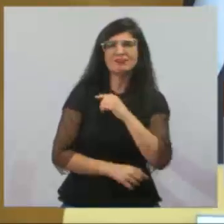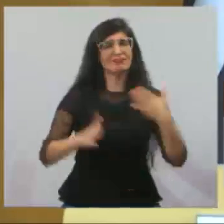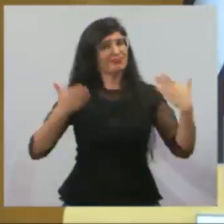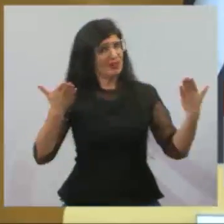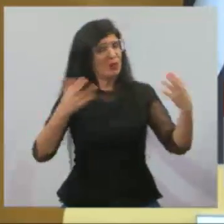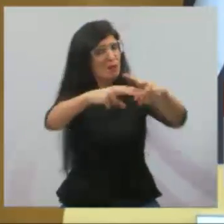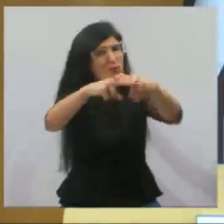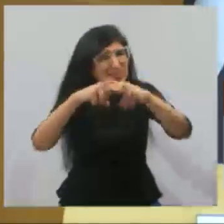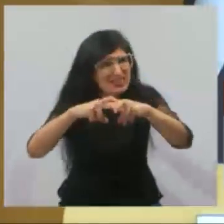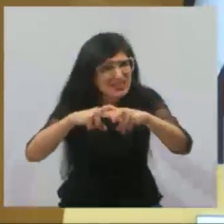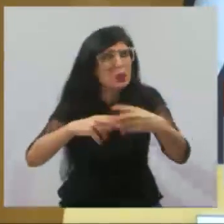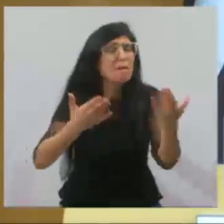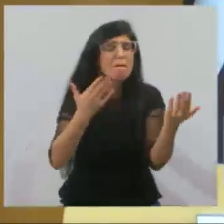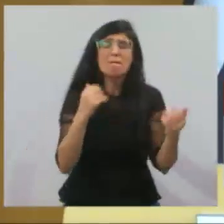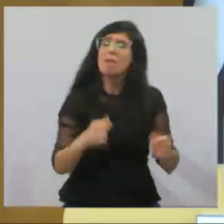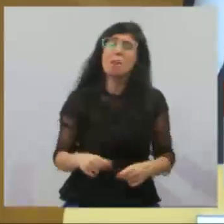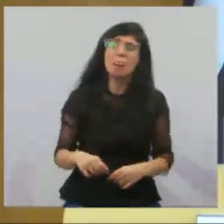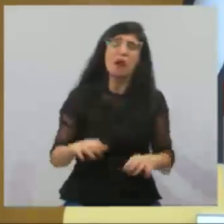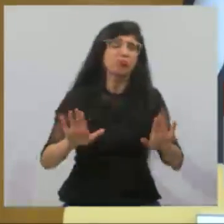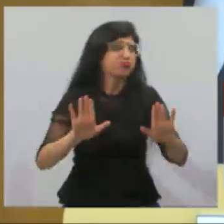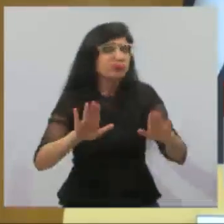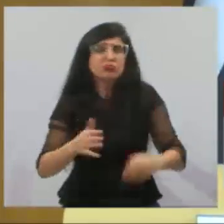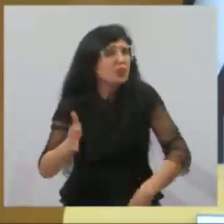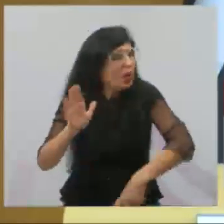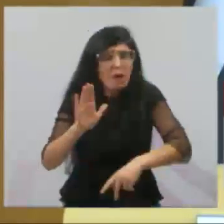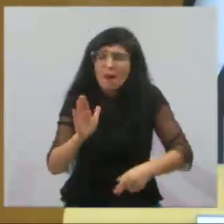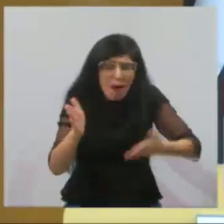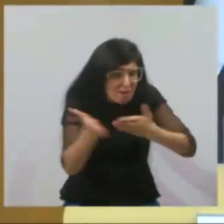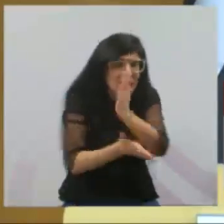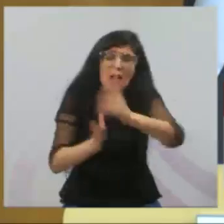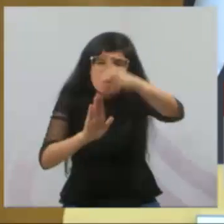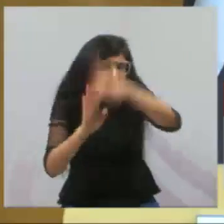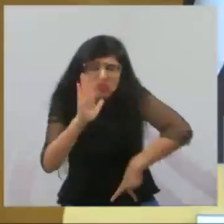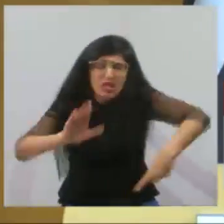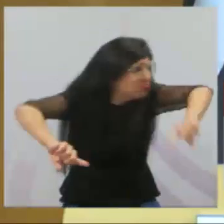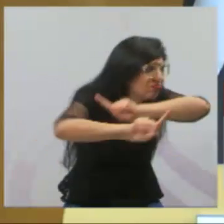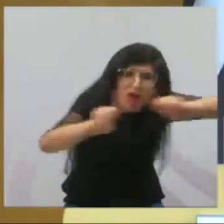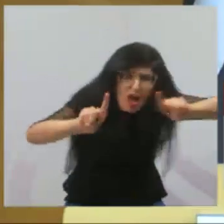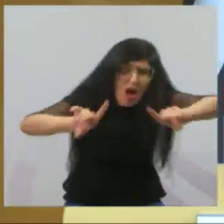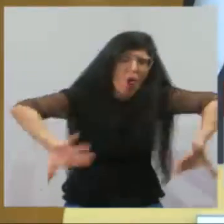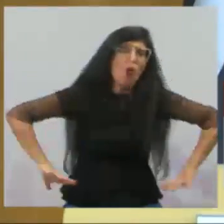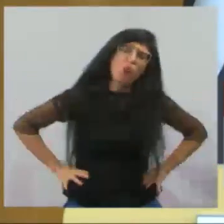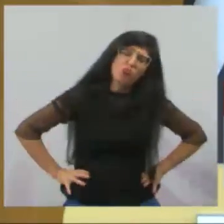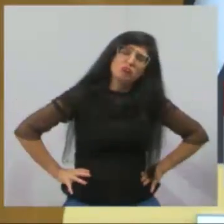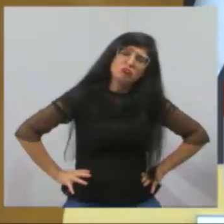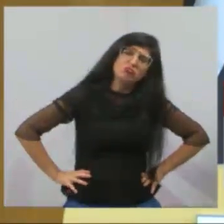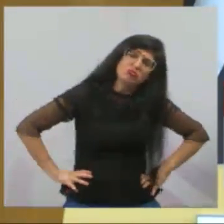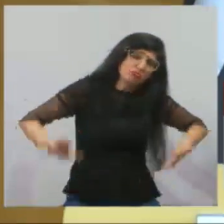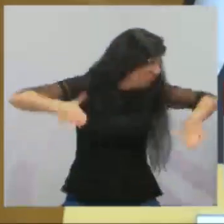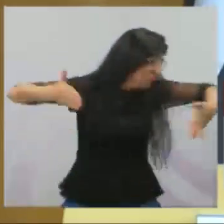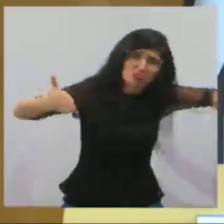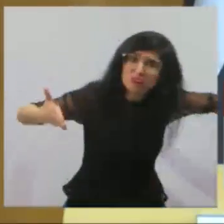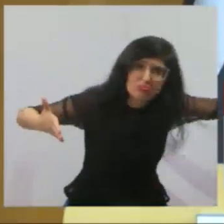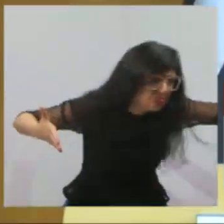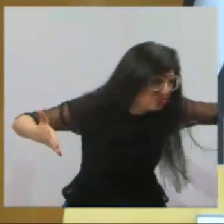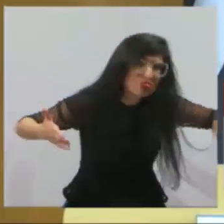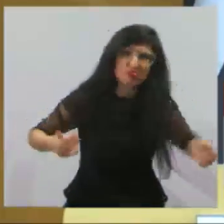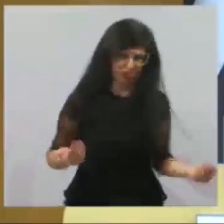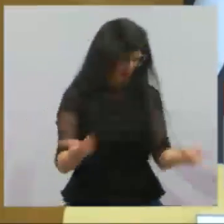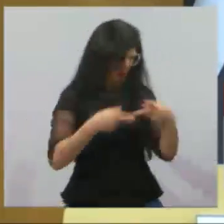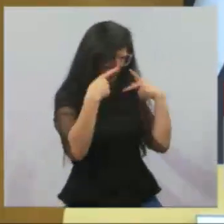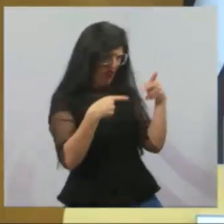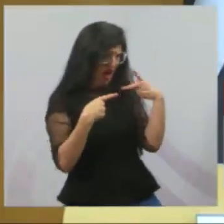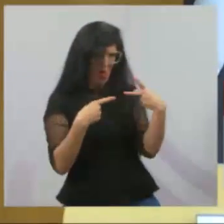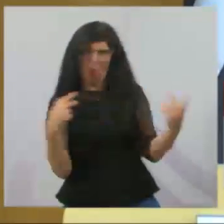Nós temos uma segurança lá, eles vieram aqui e falaram para quase todos os vereadores. E outra coisa também, eles não apresentaram